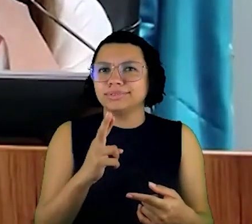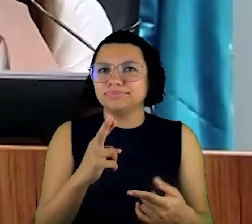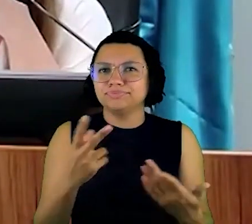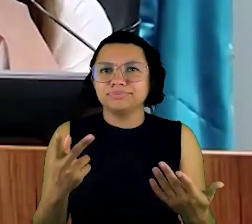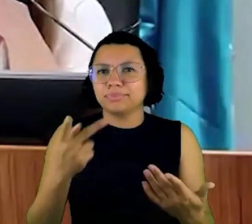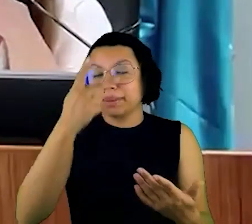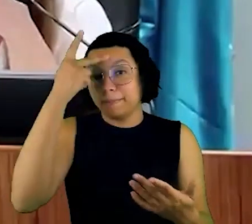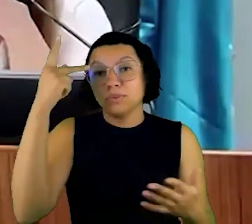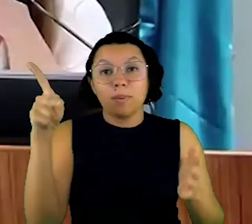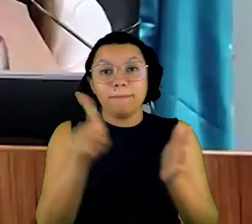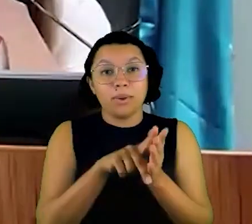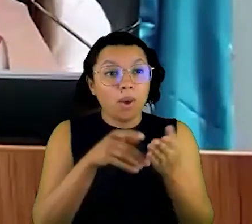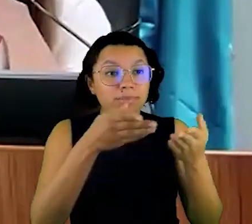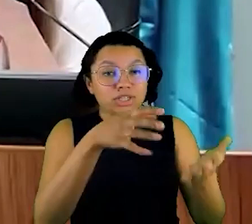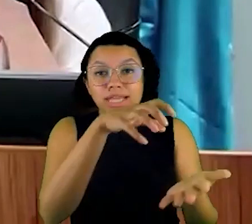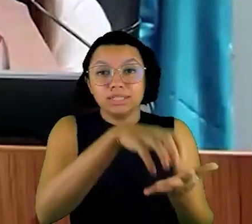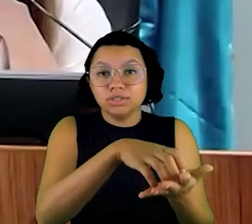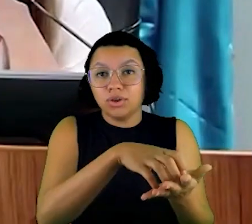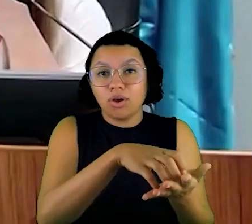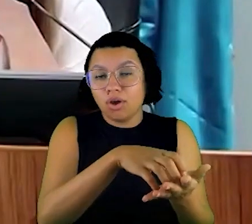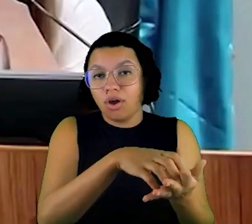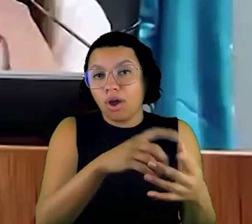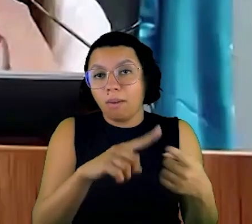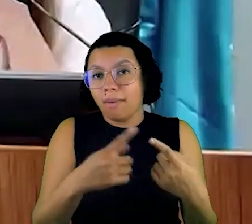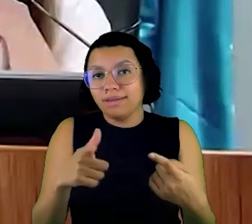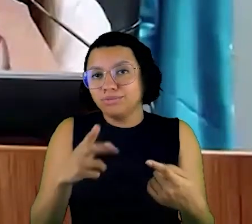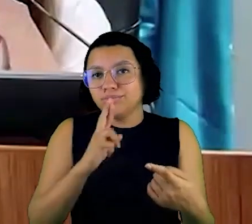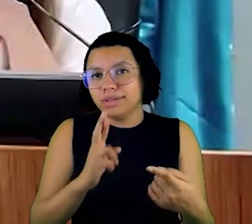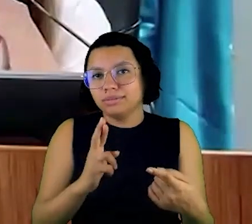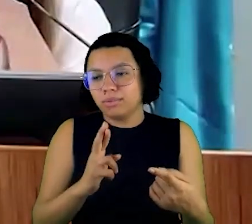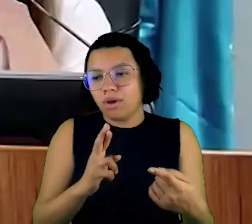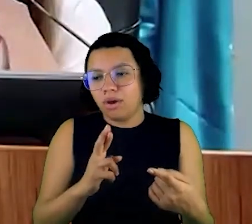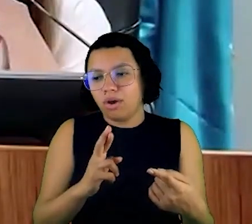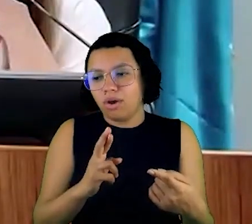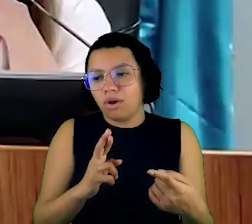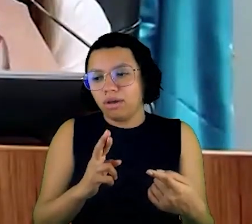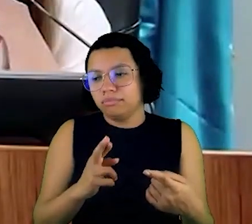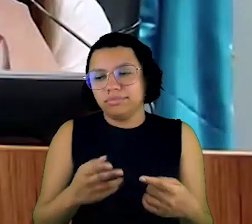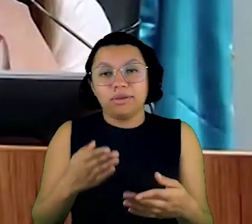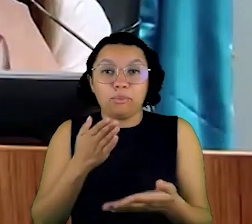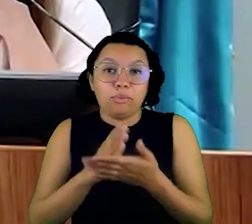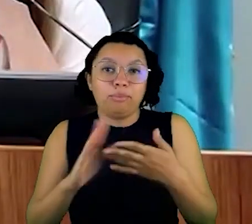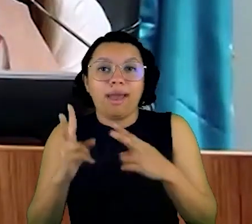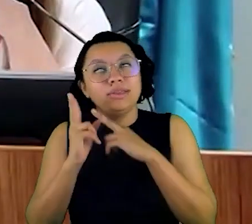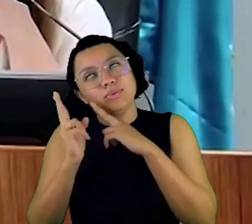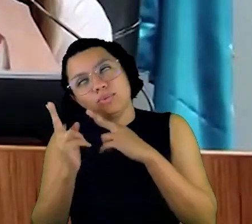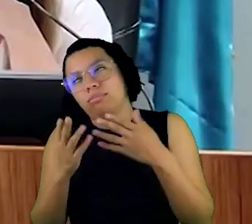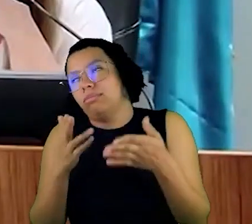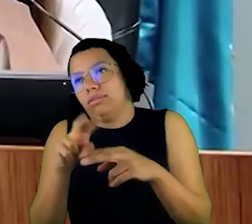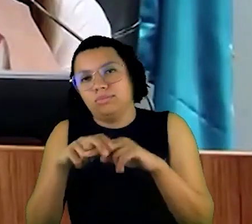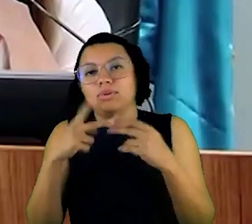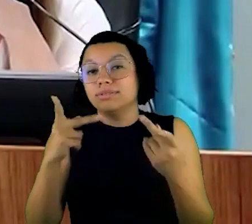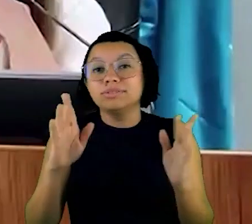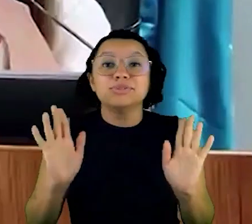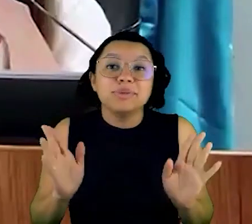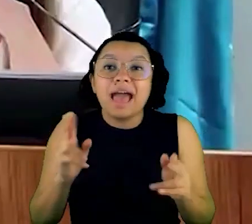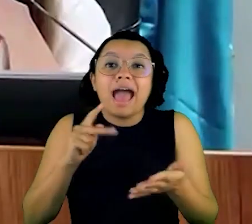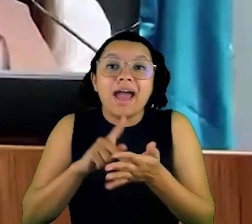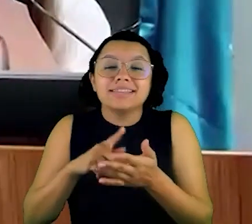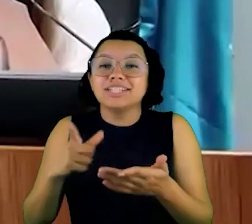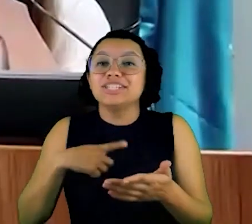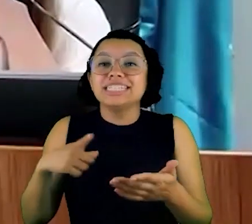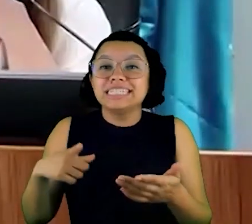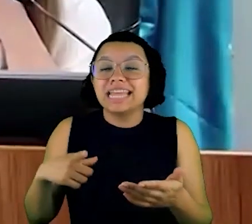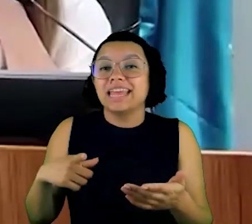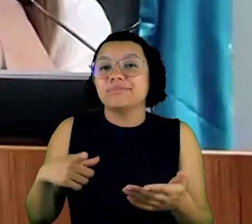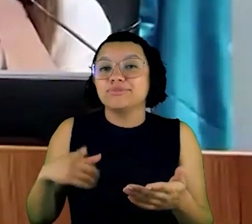que estão enfiadas dentro desses órgãos, não obtive resposta e também não deixei de dormir por causa disso. Né? O fato é que